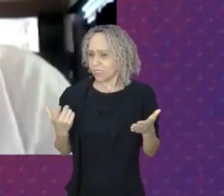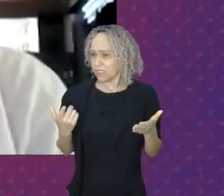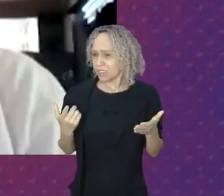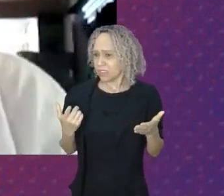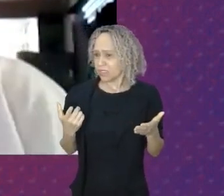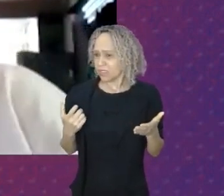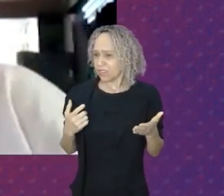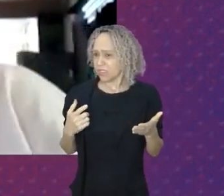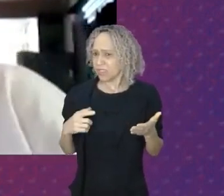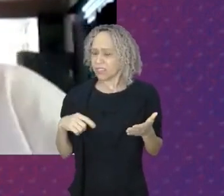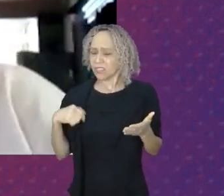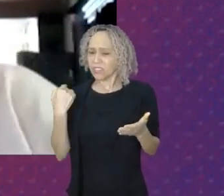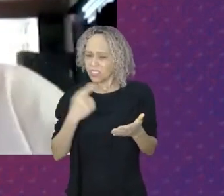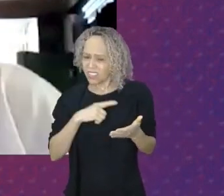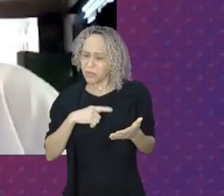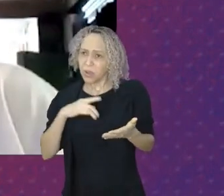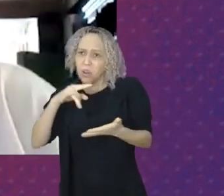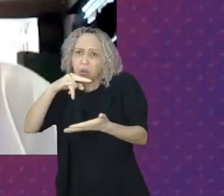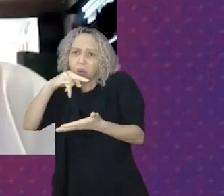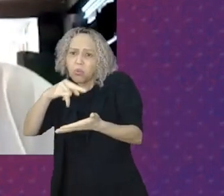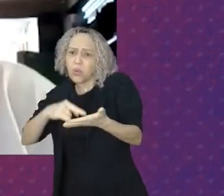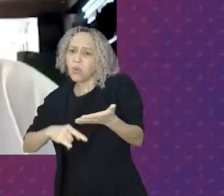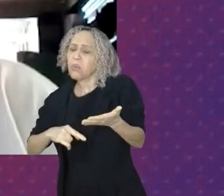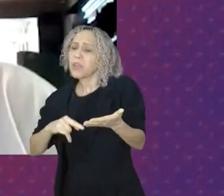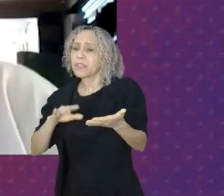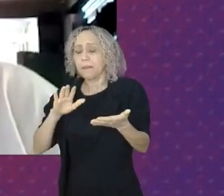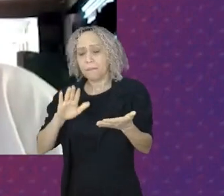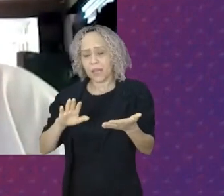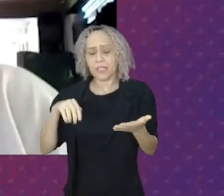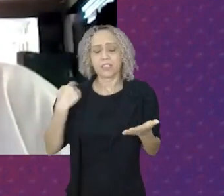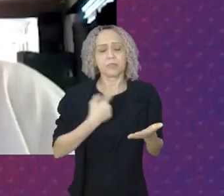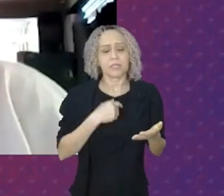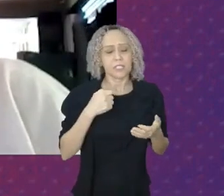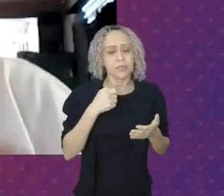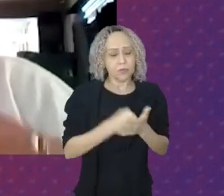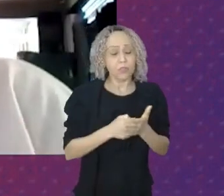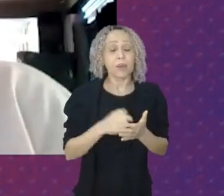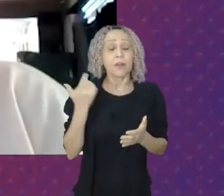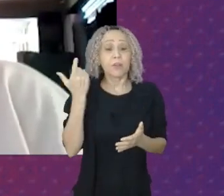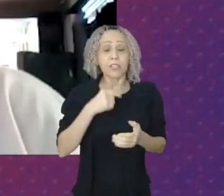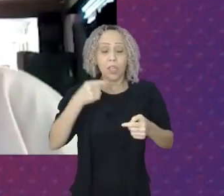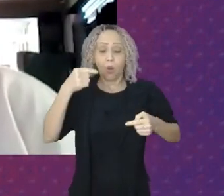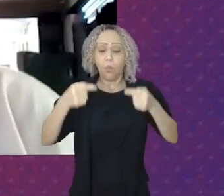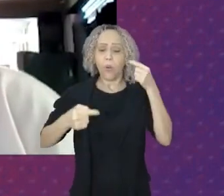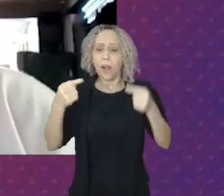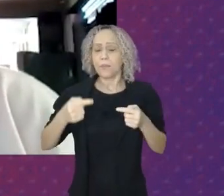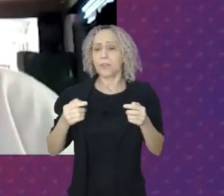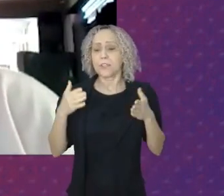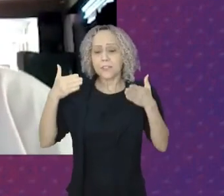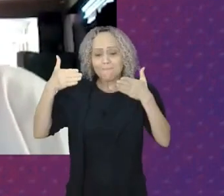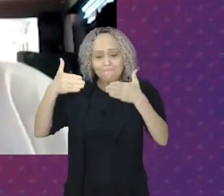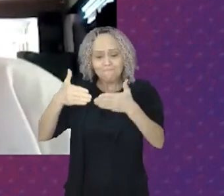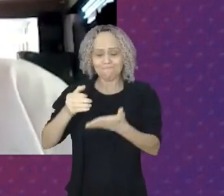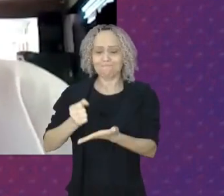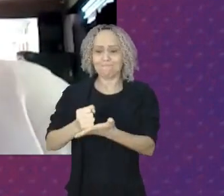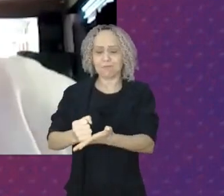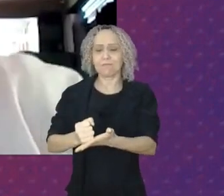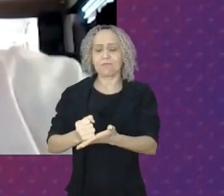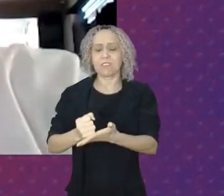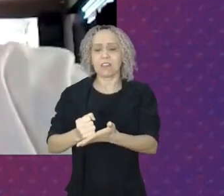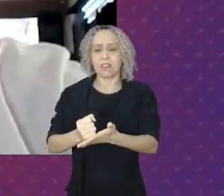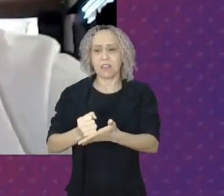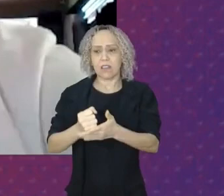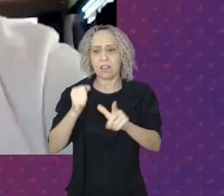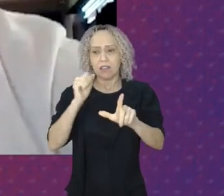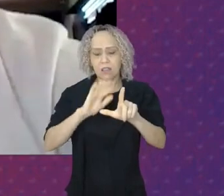temos que lutar por uma política efetiva para a população LGBT na saúde. É urgente e imprescindível. Nós